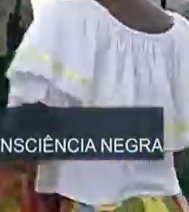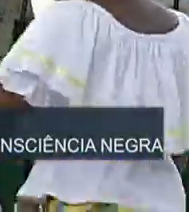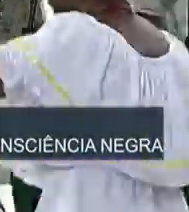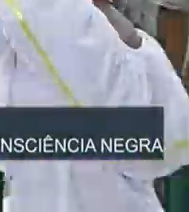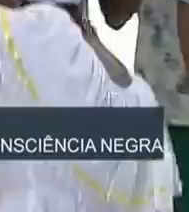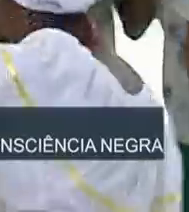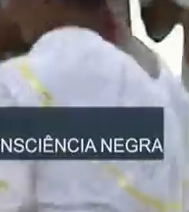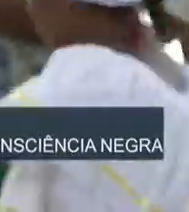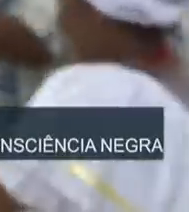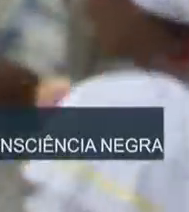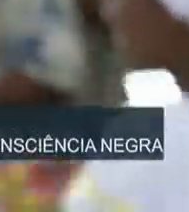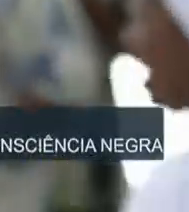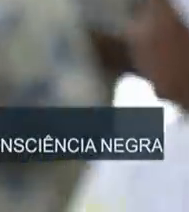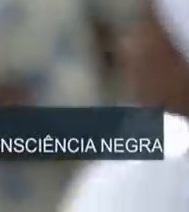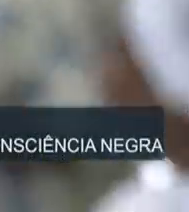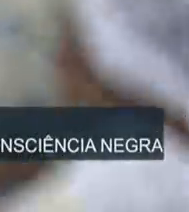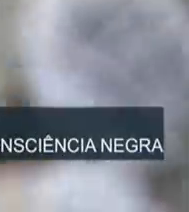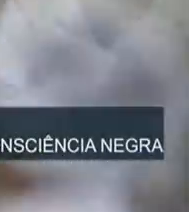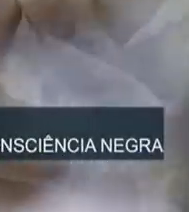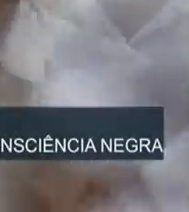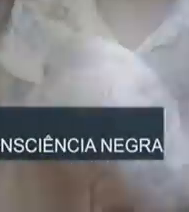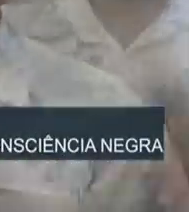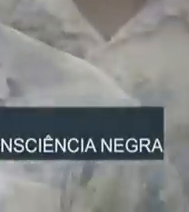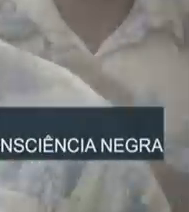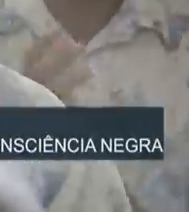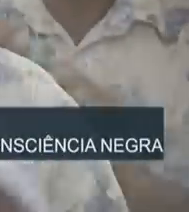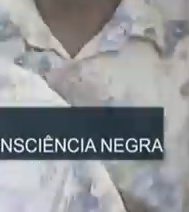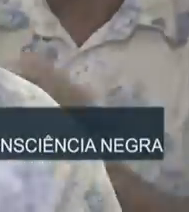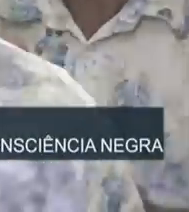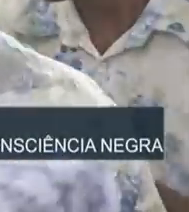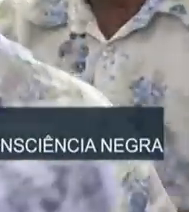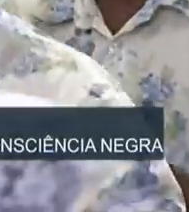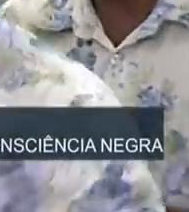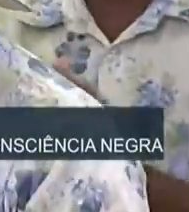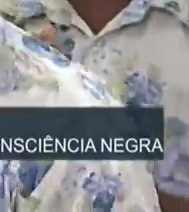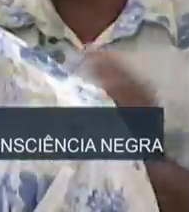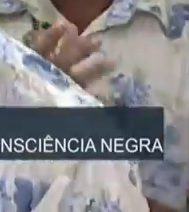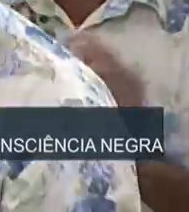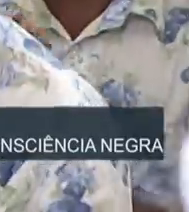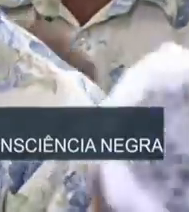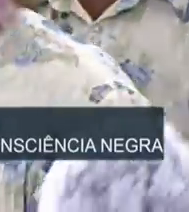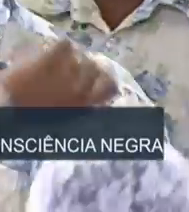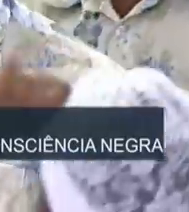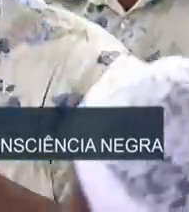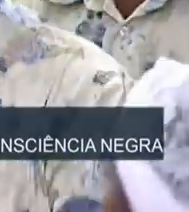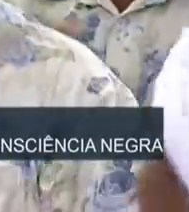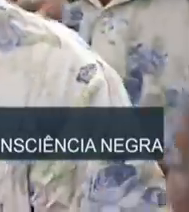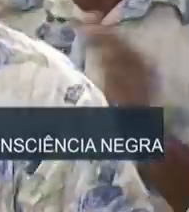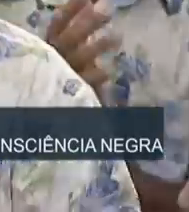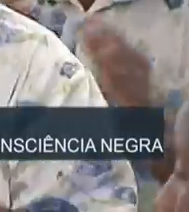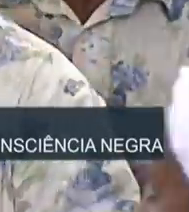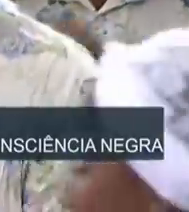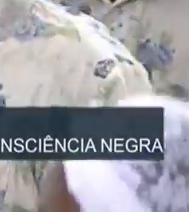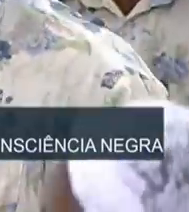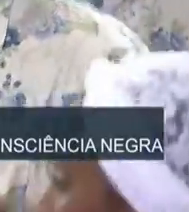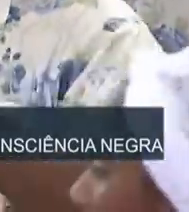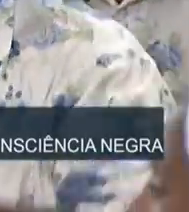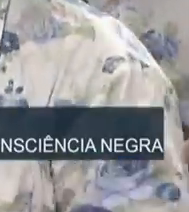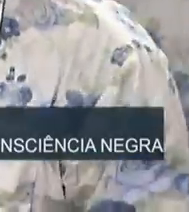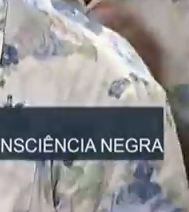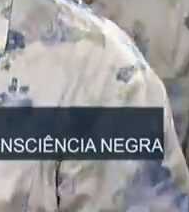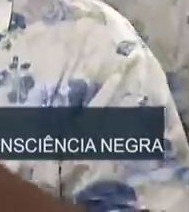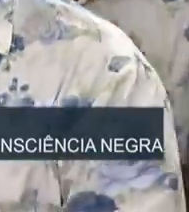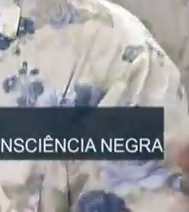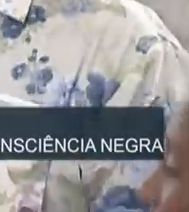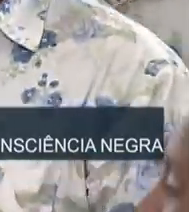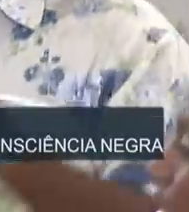tambor PR esquentar Maranhão Sou eu ô tocamos a noite em toda Maranhão sou eu vamos já até o s raiar